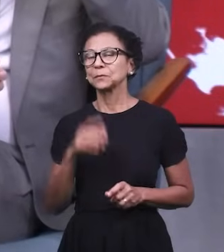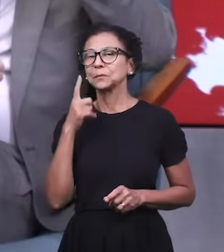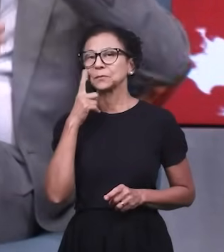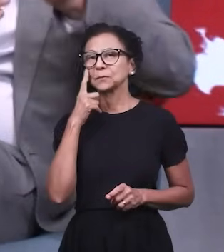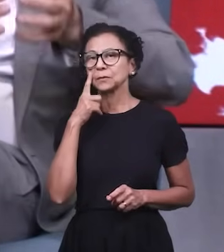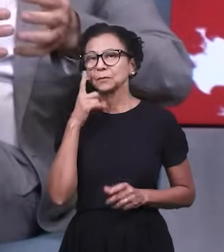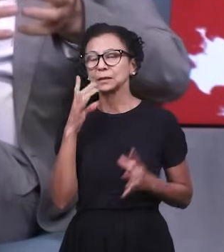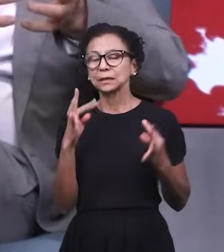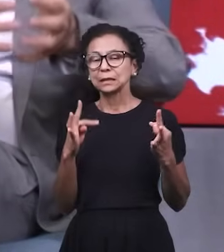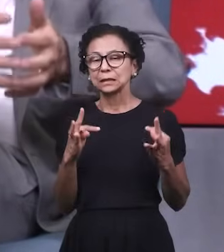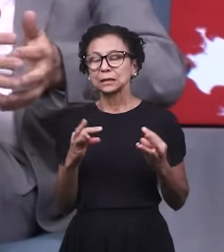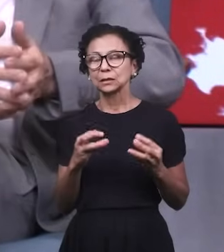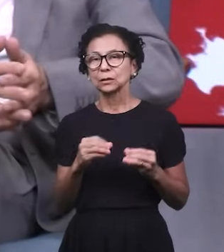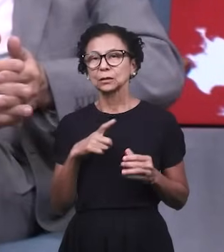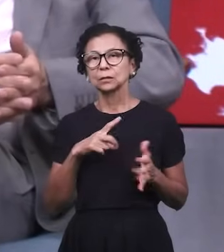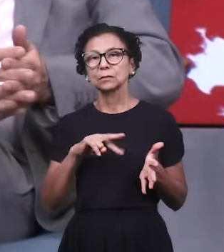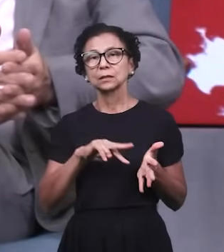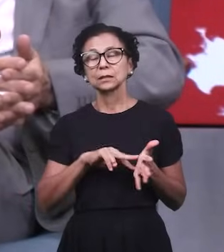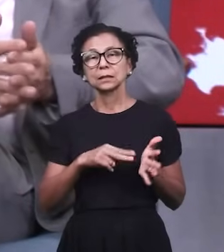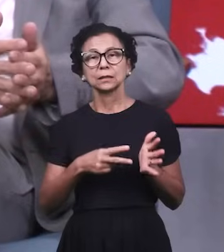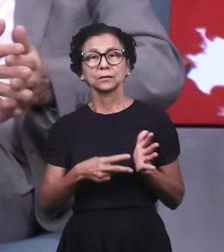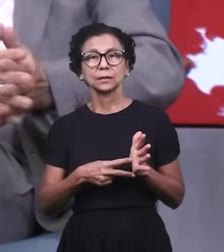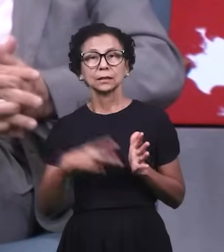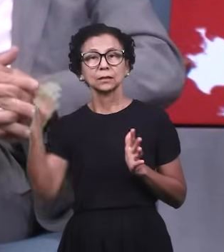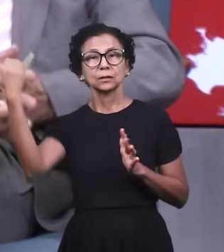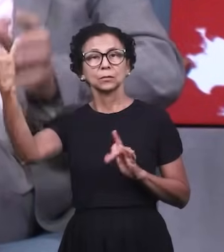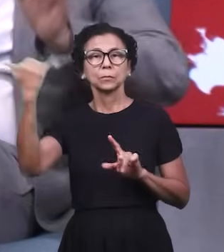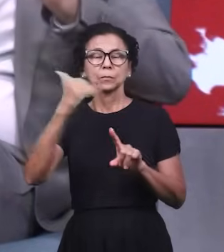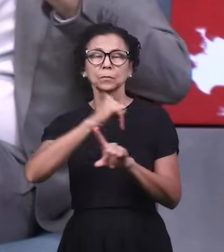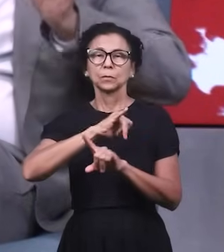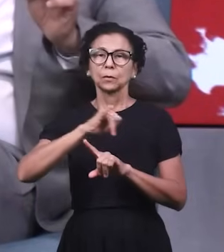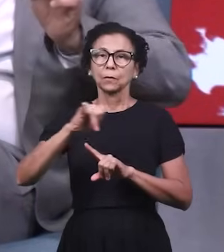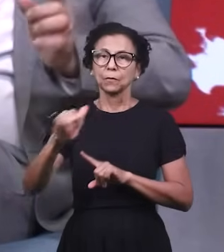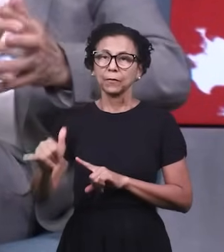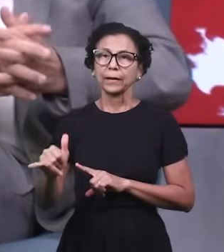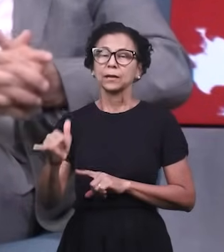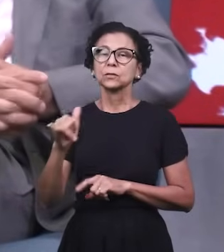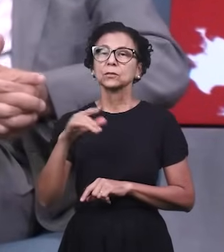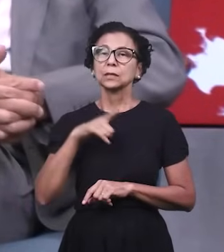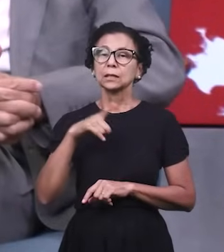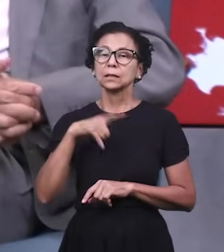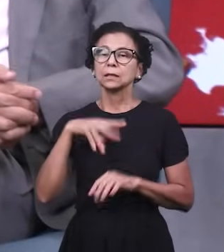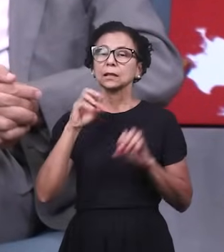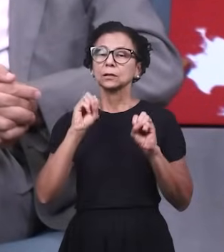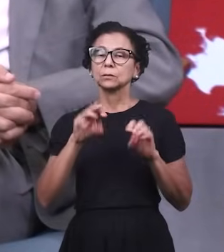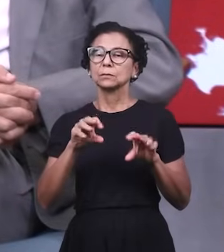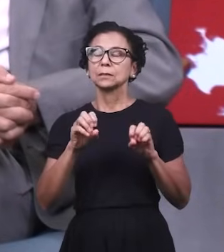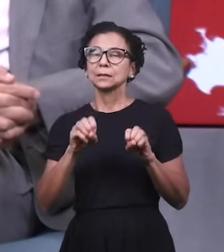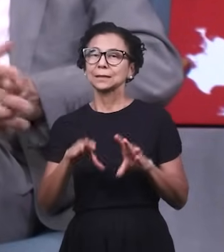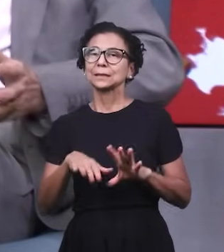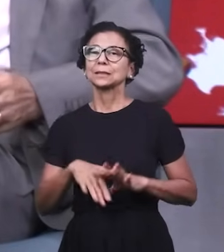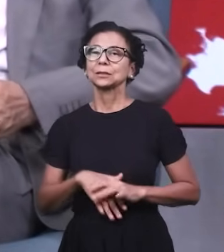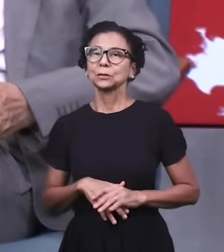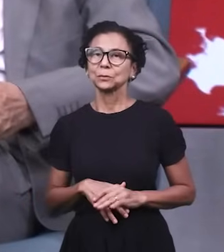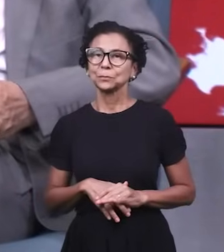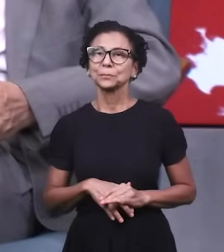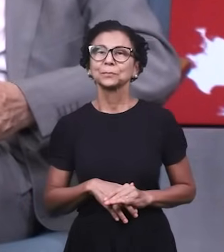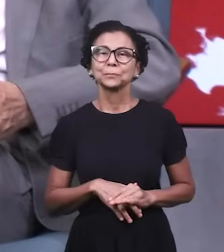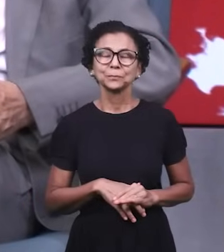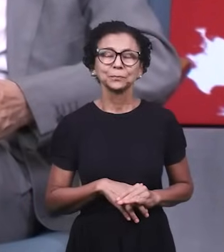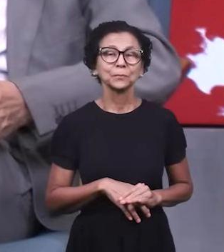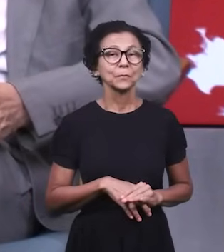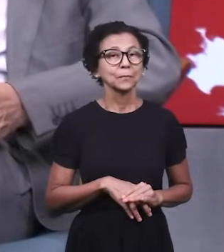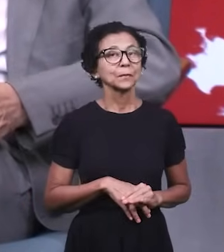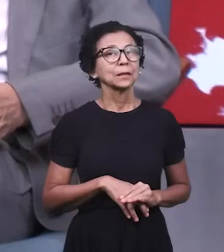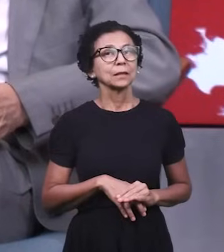todas têm um significado profético de ensino, porque toda a operação do Espírito Santo traz um ensino, mesmo na